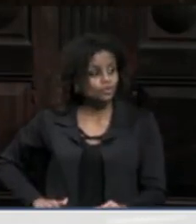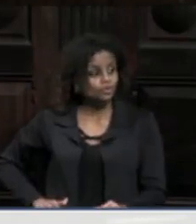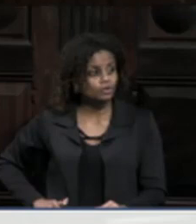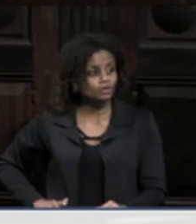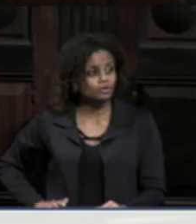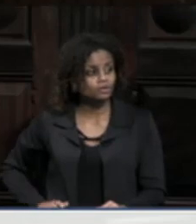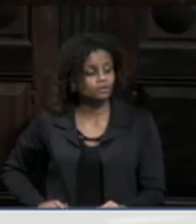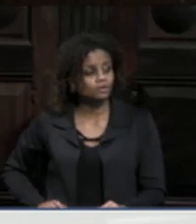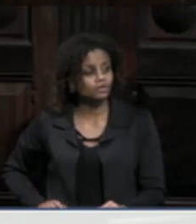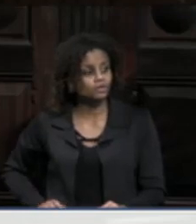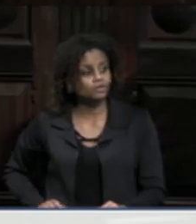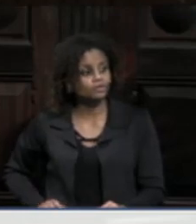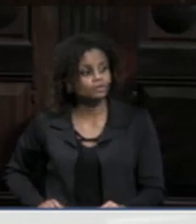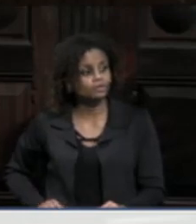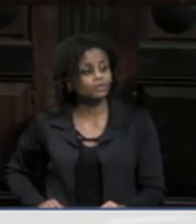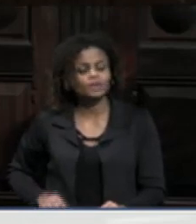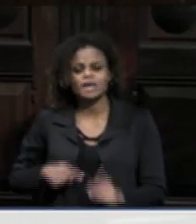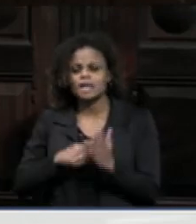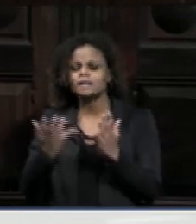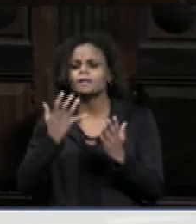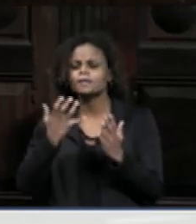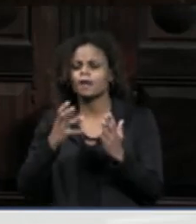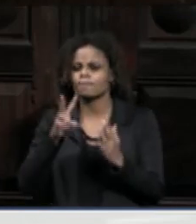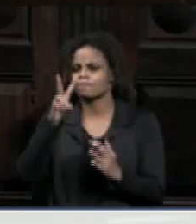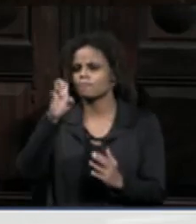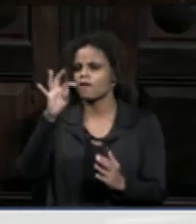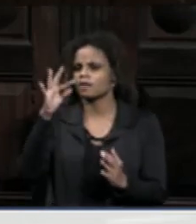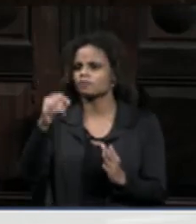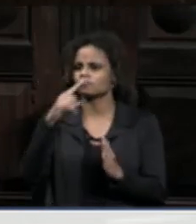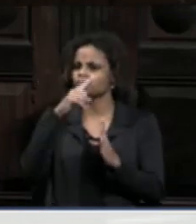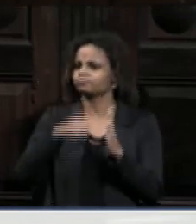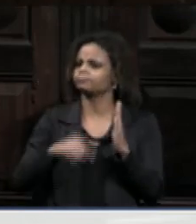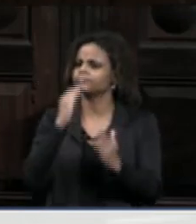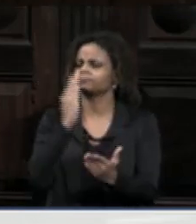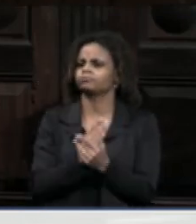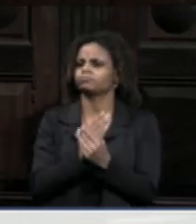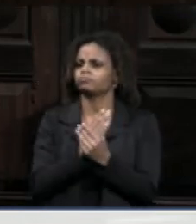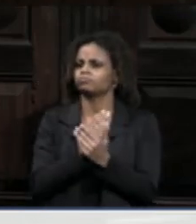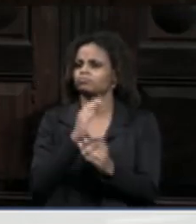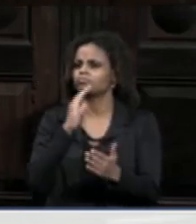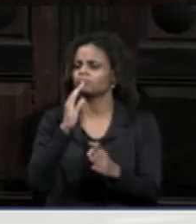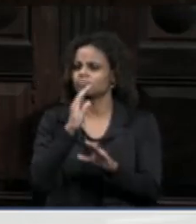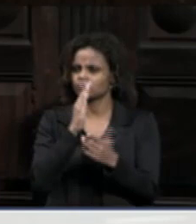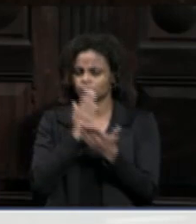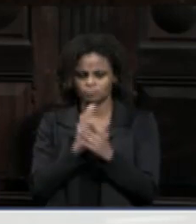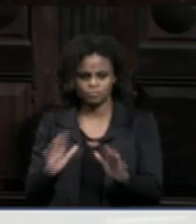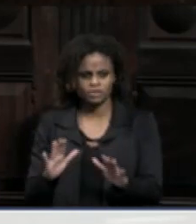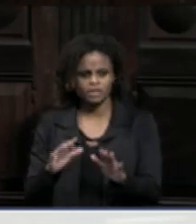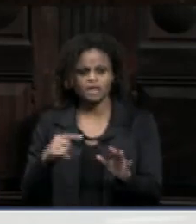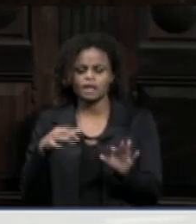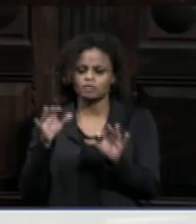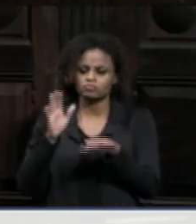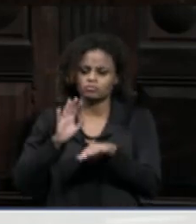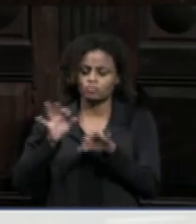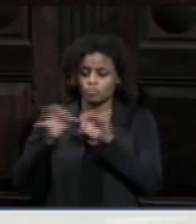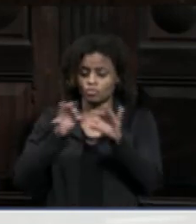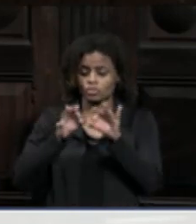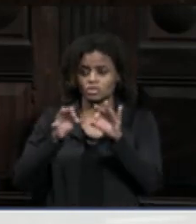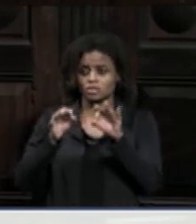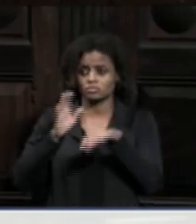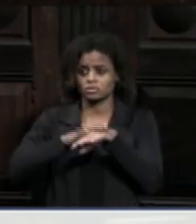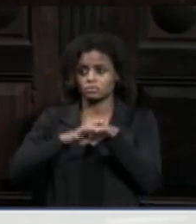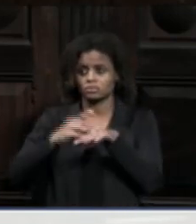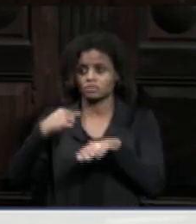seria de vetar um projeto de minha autoria com o